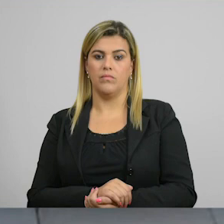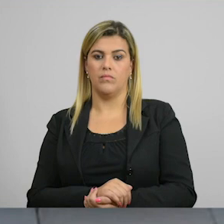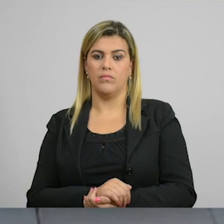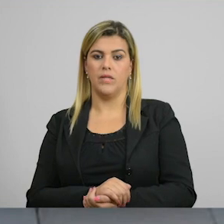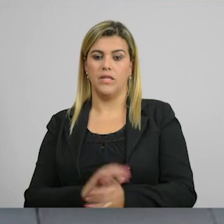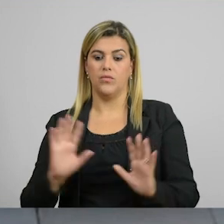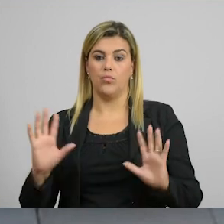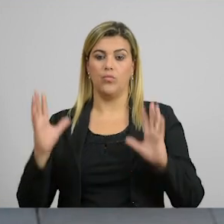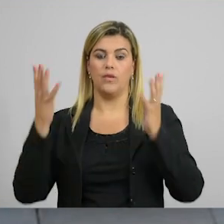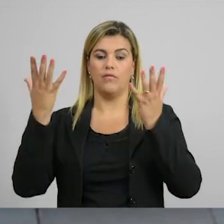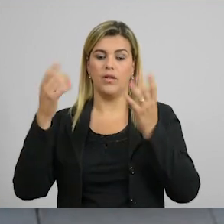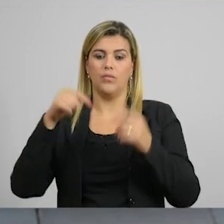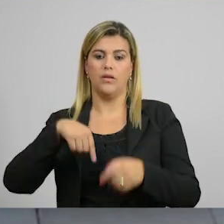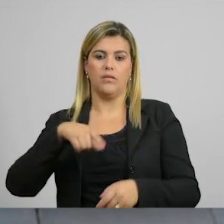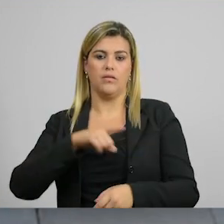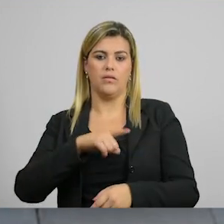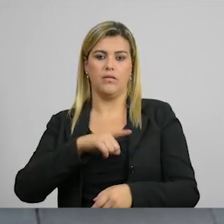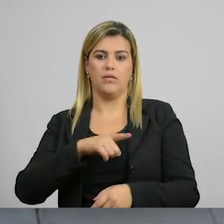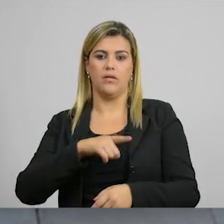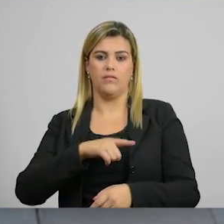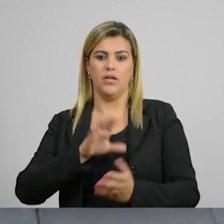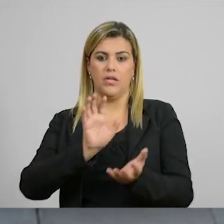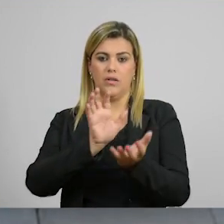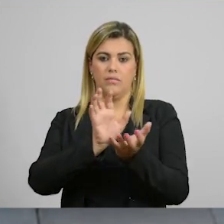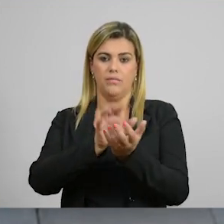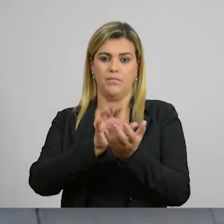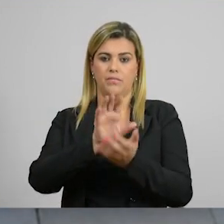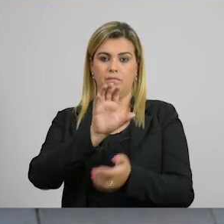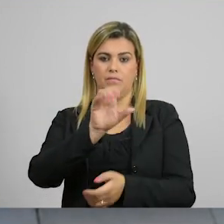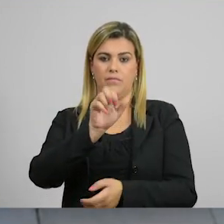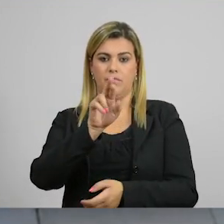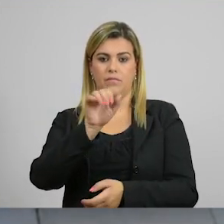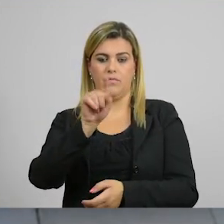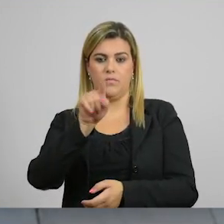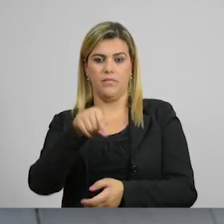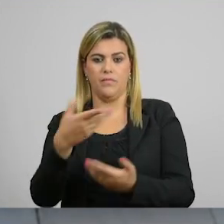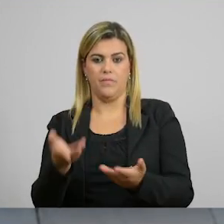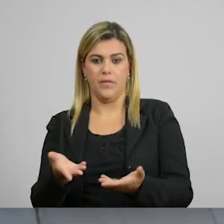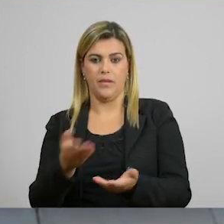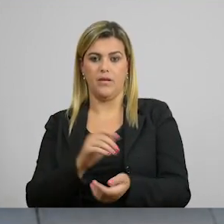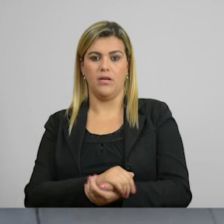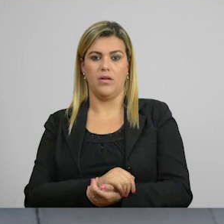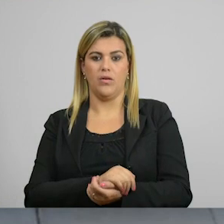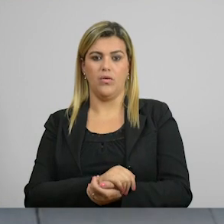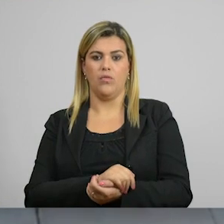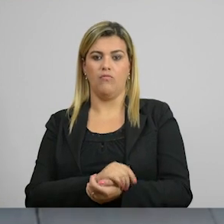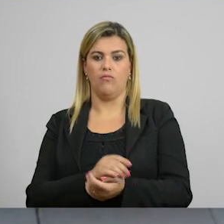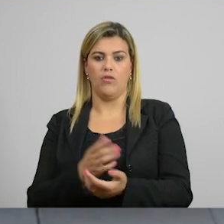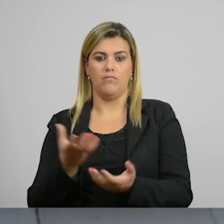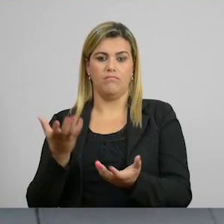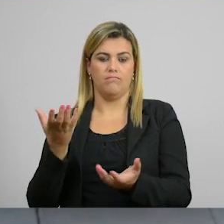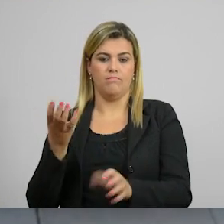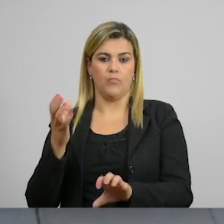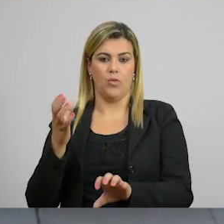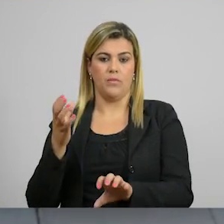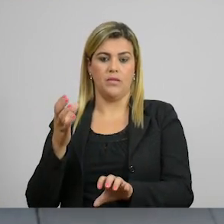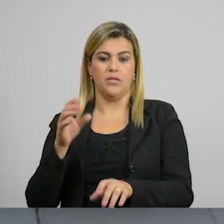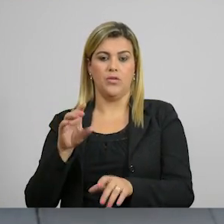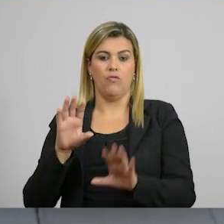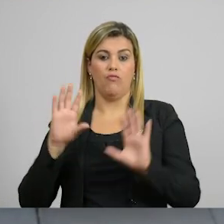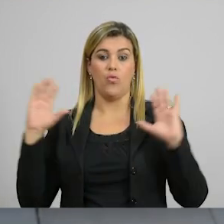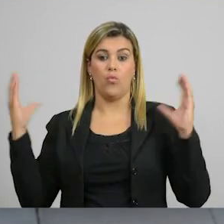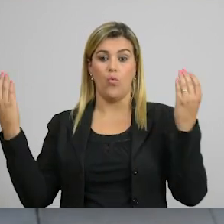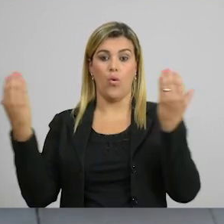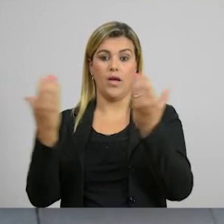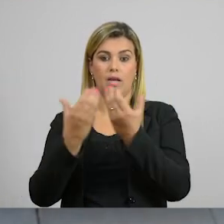Eles vieram fazer um evento aqui no Ceará. Foi um congresso nacional